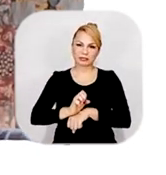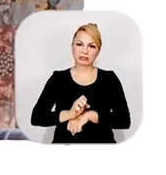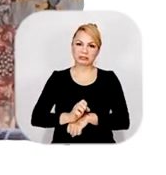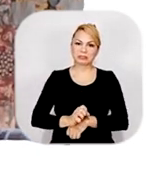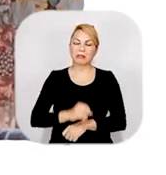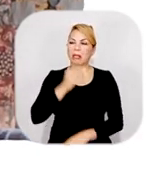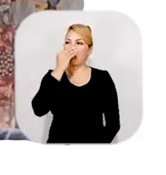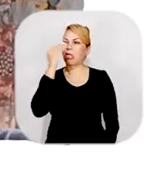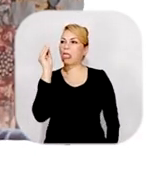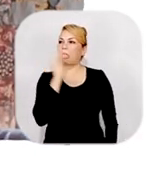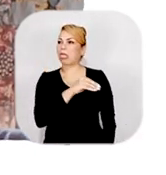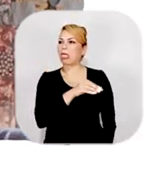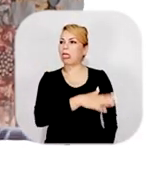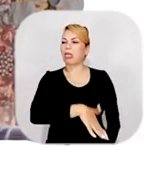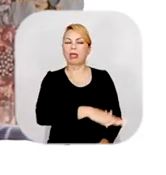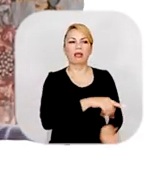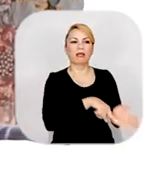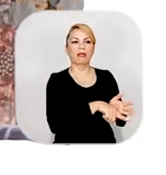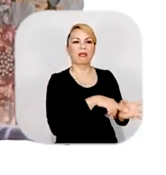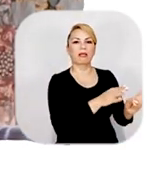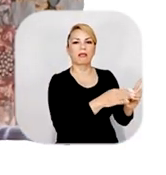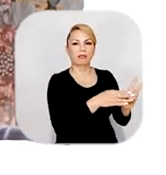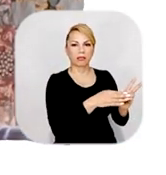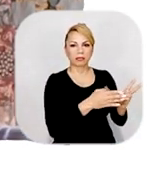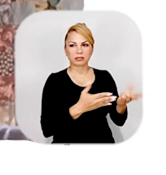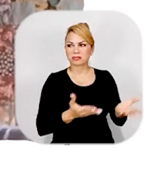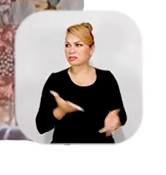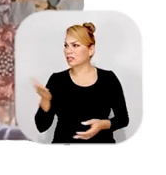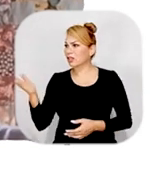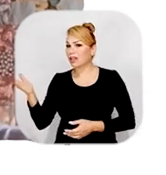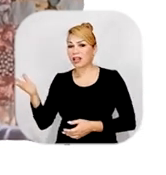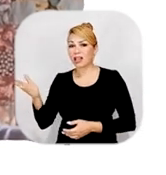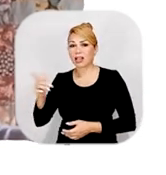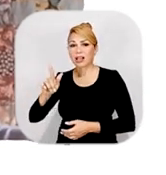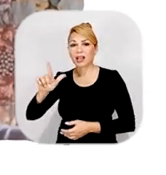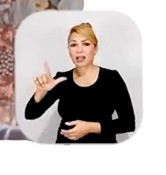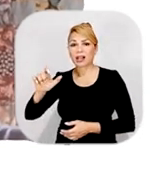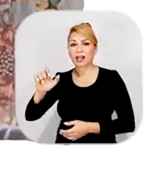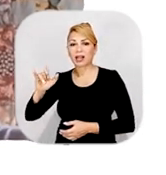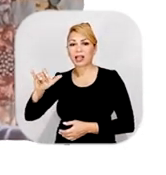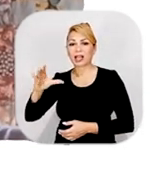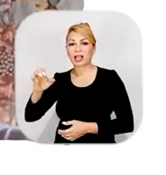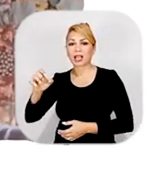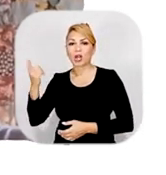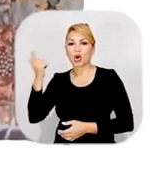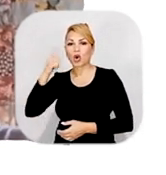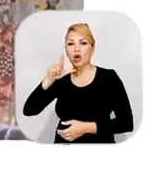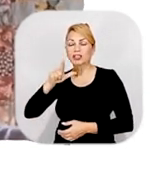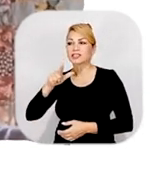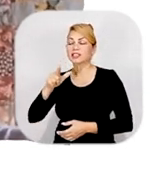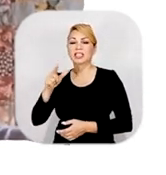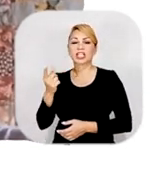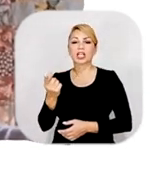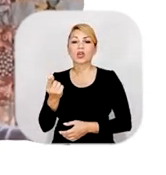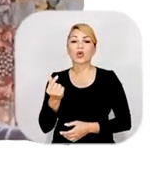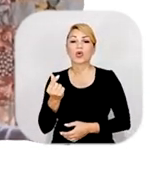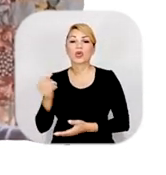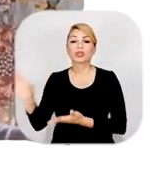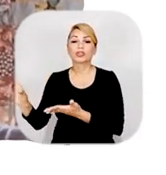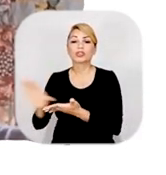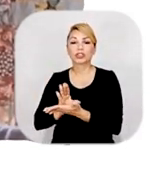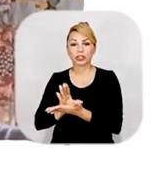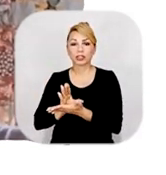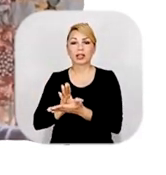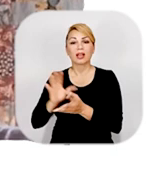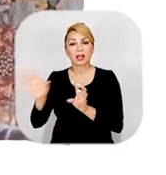não ligam para essa questão. A Gleice conseguiu dinheiro, gente. Ela conseguiu dinheiro, conseguiu viabilizar a emenda, e